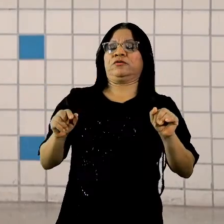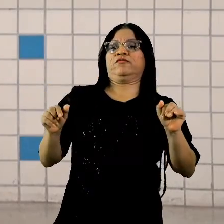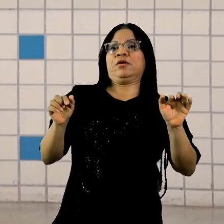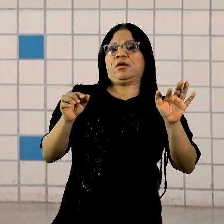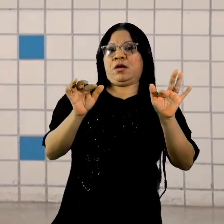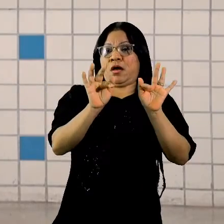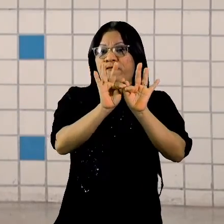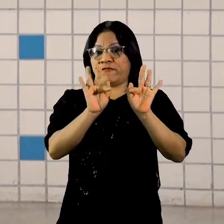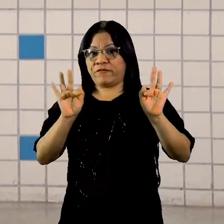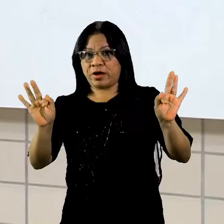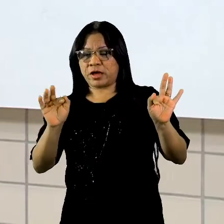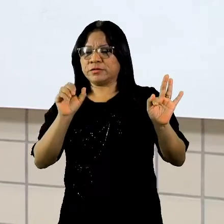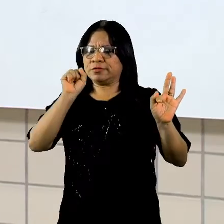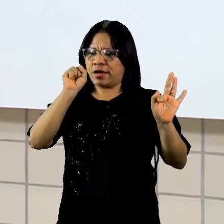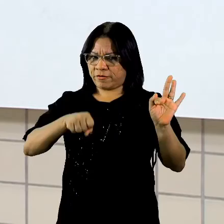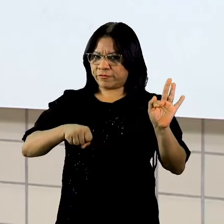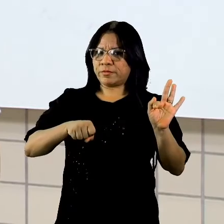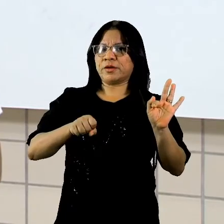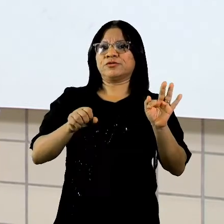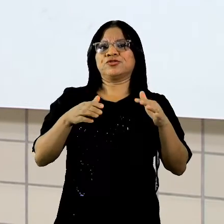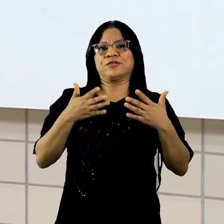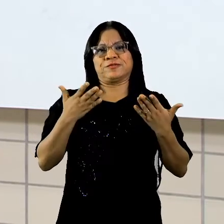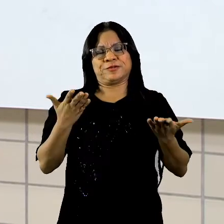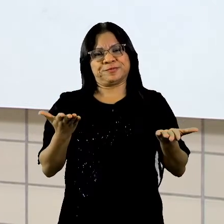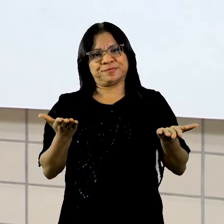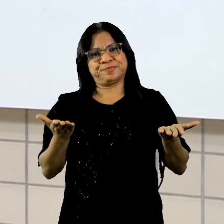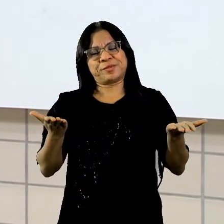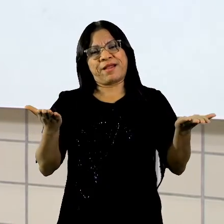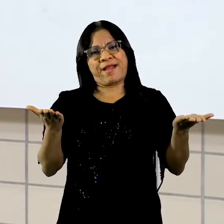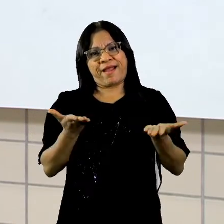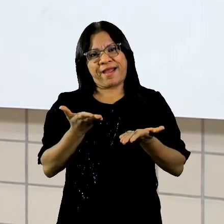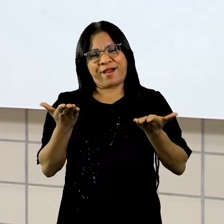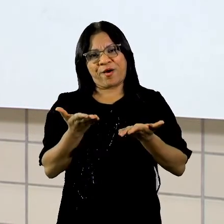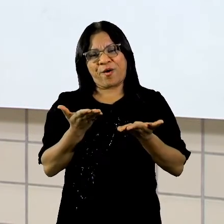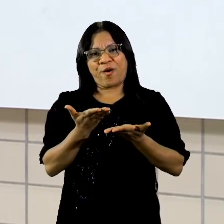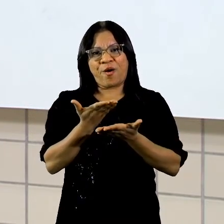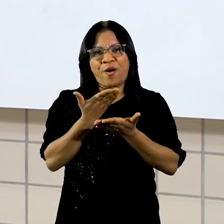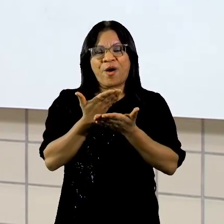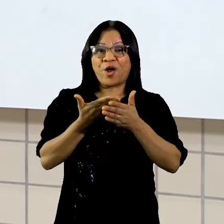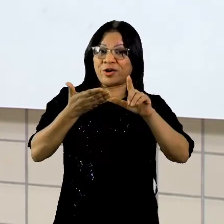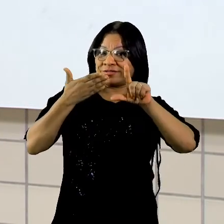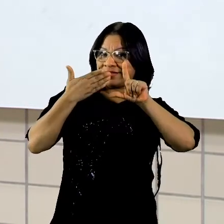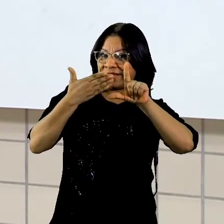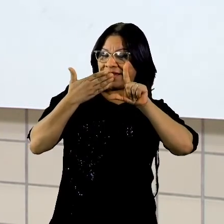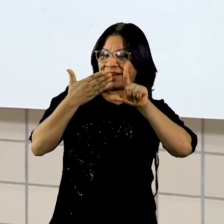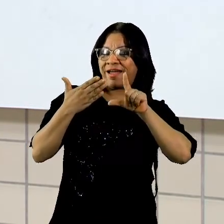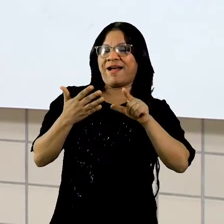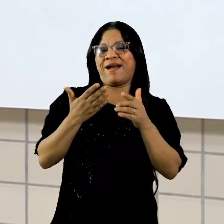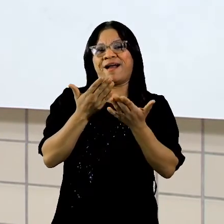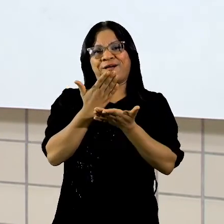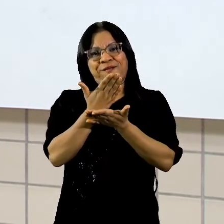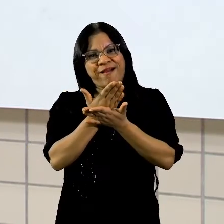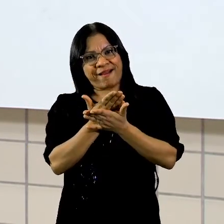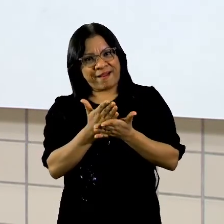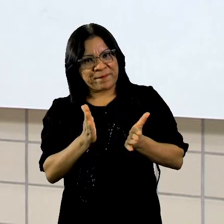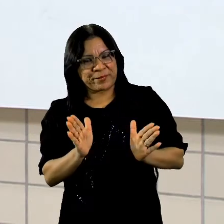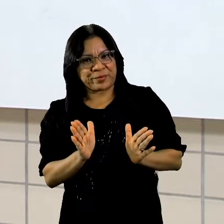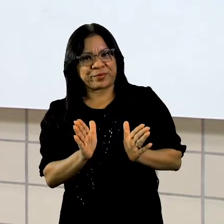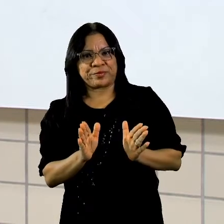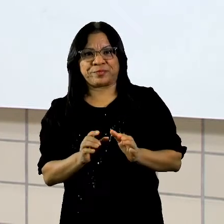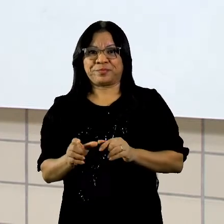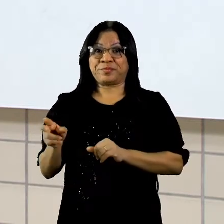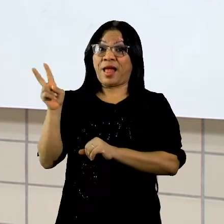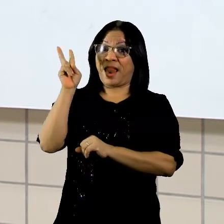frase afirmativa. Por hoje, a nossa teleaula fica por aqui. Lembre-se que as